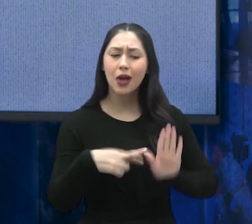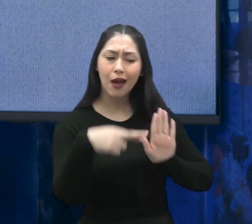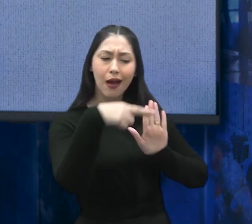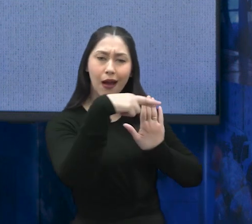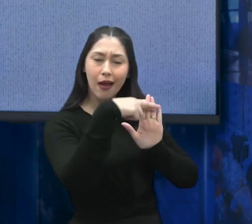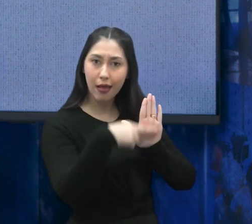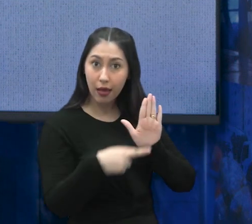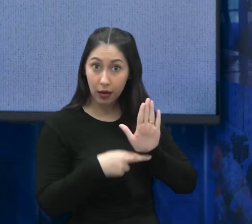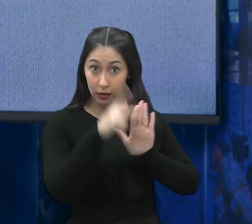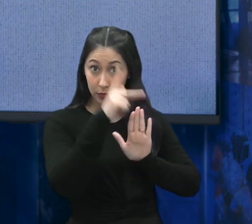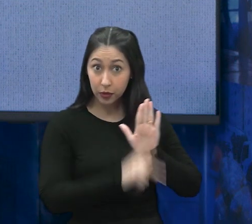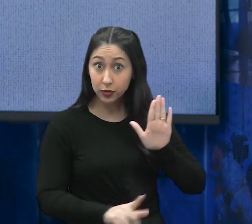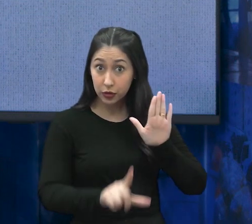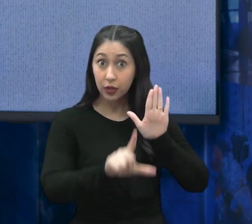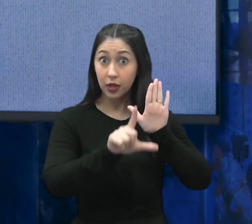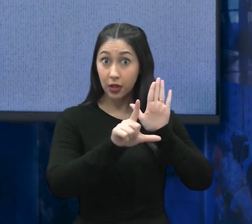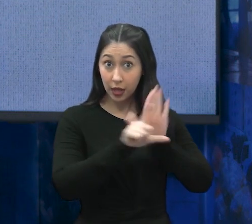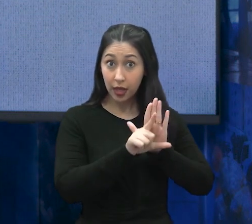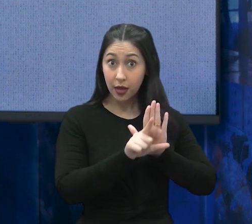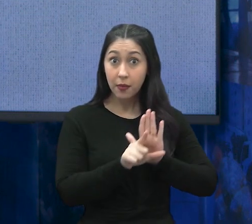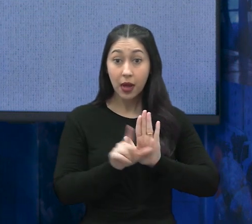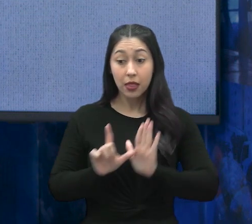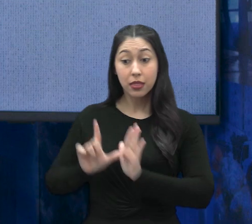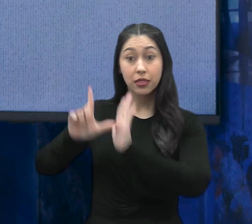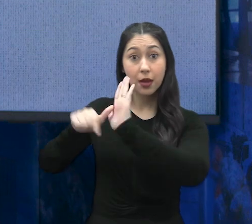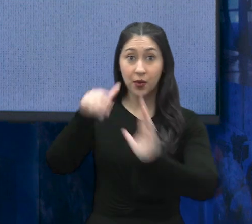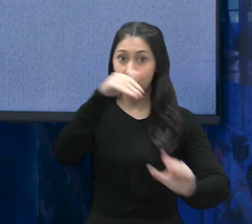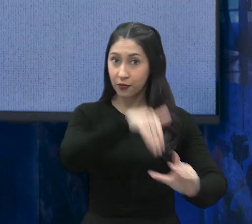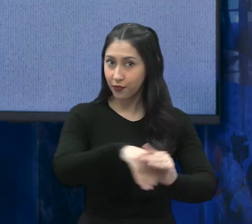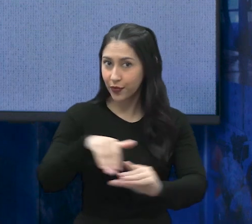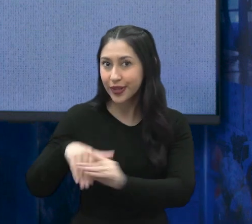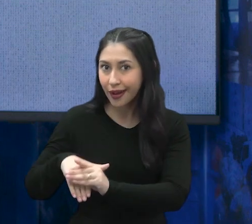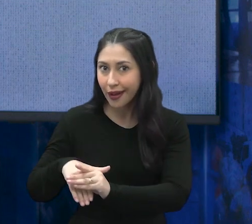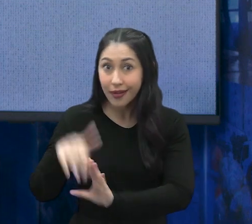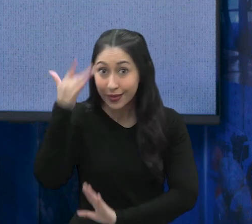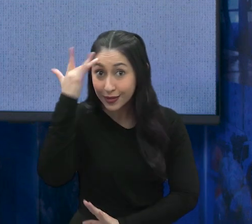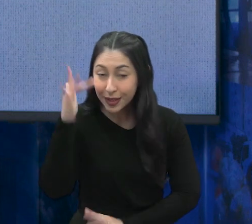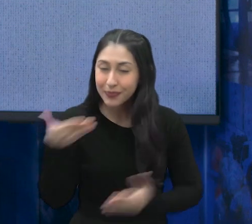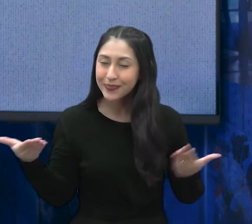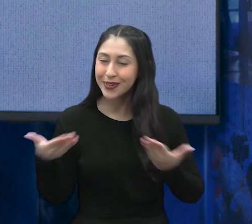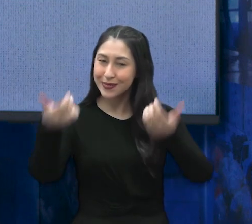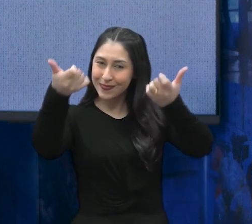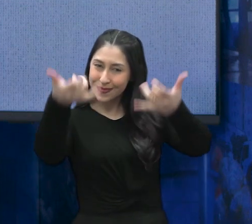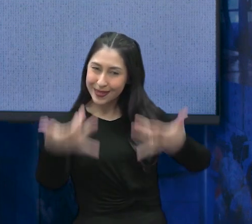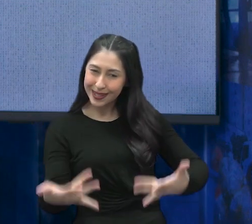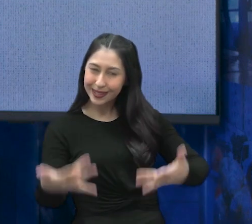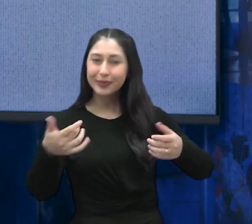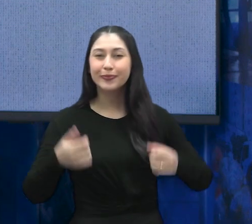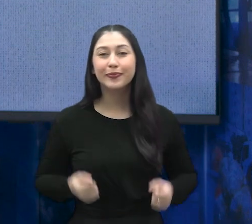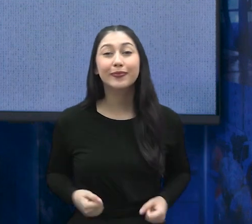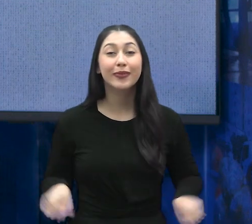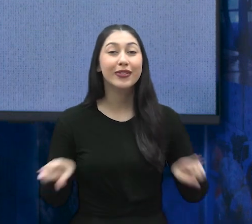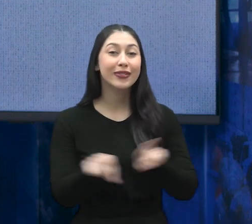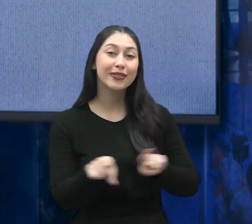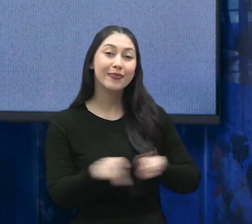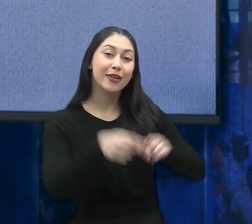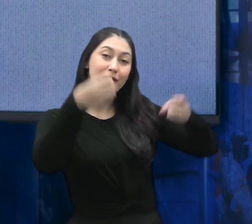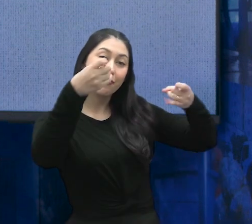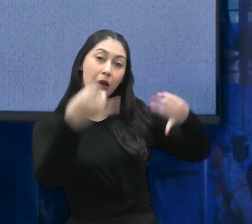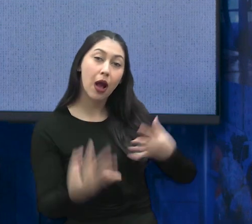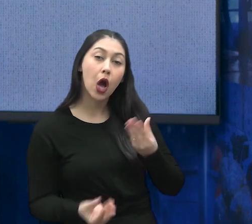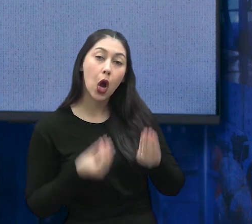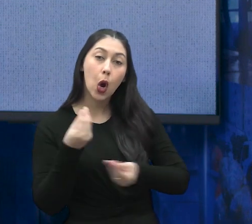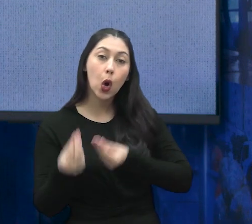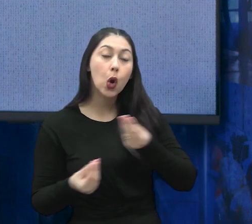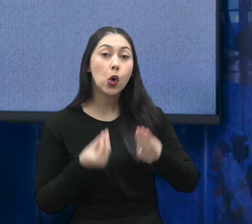e as regras que um projeto de lei deve seguir para ser votado em plenário? A gente te conta na edição de hoje. Também vamos falar